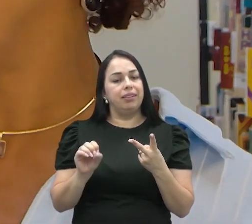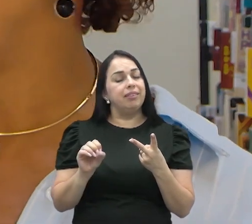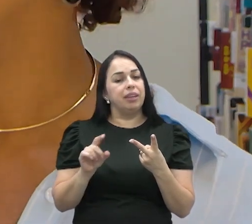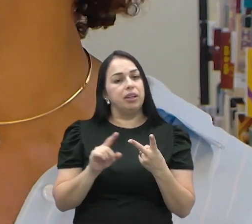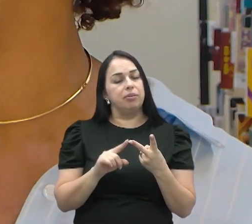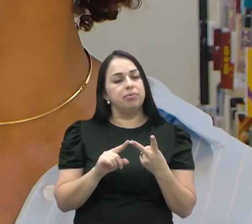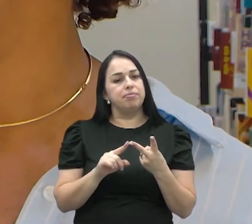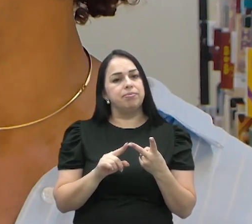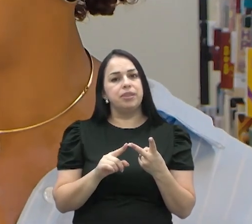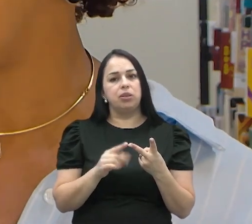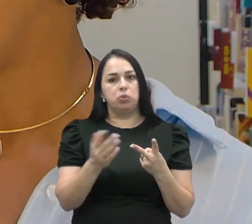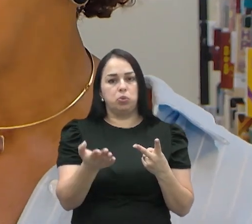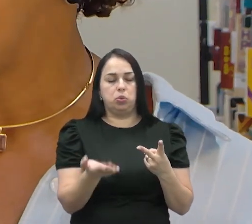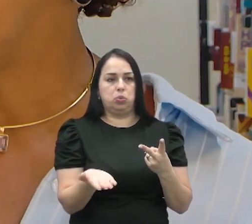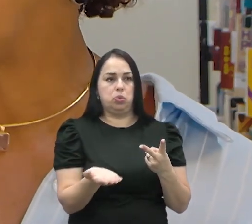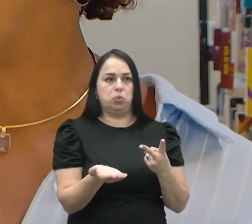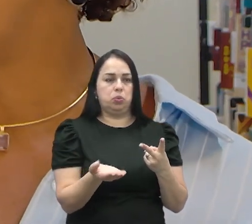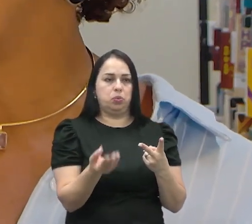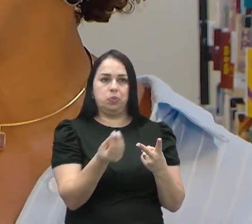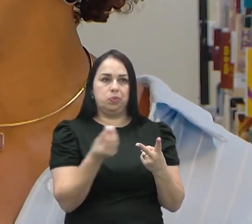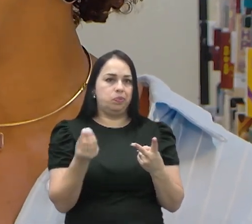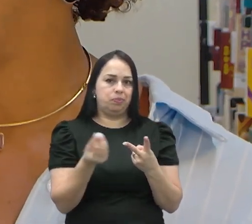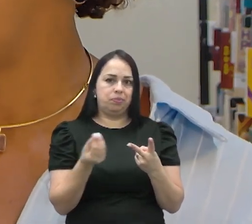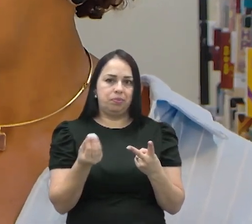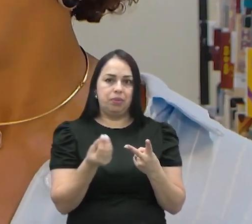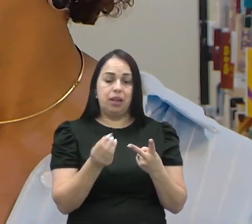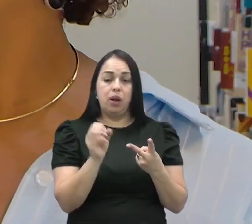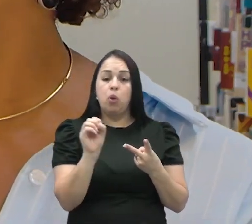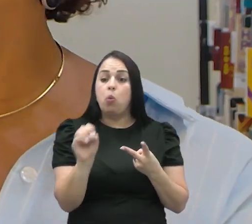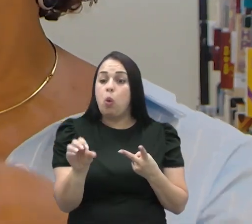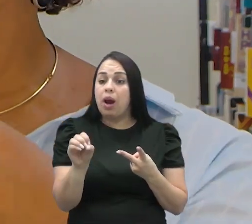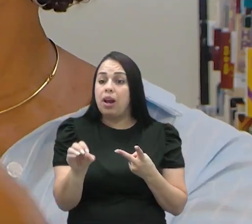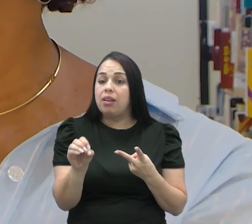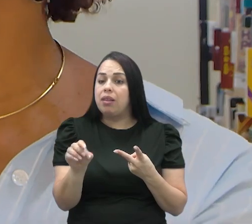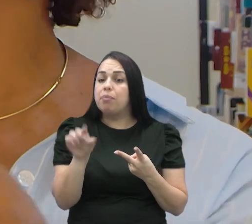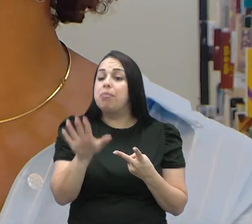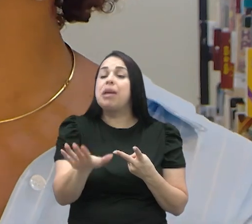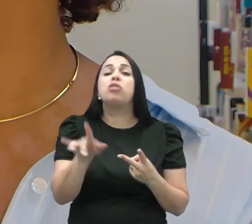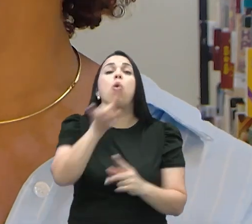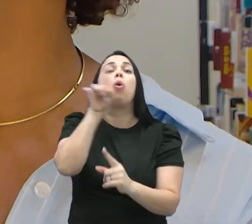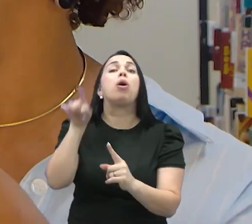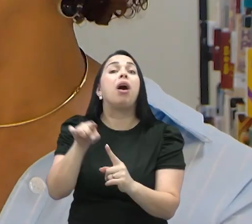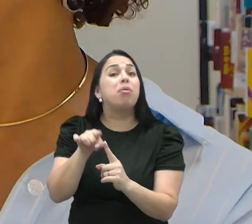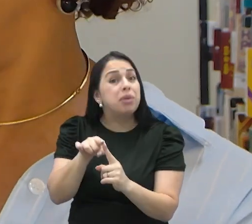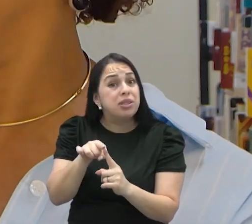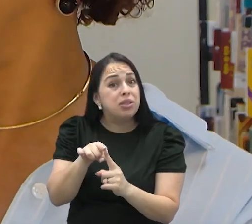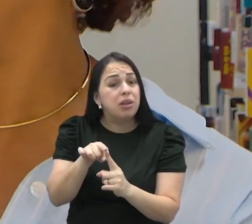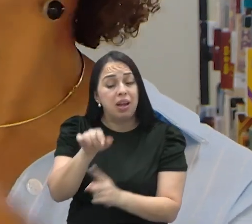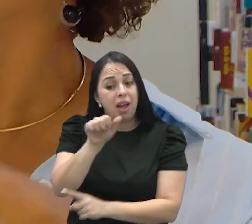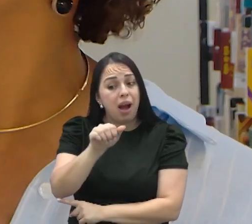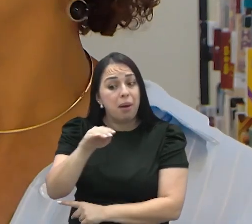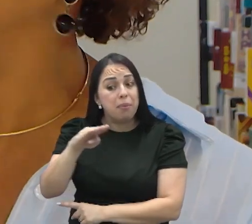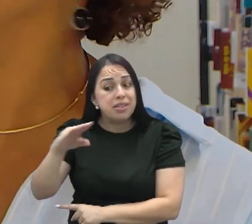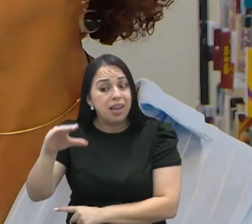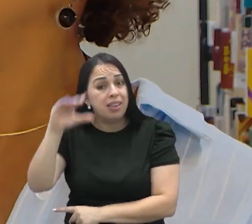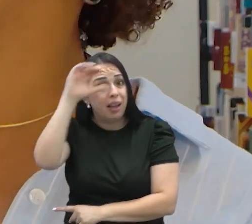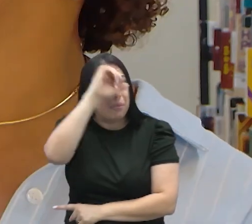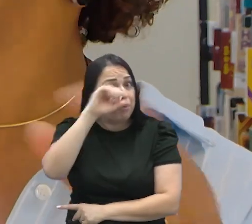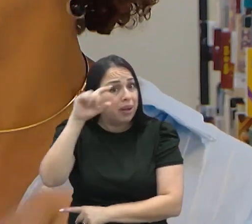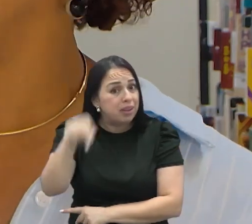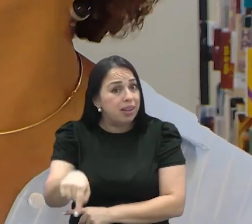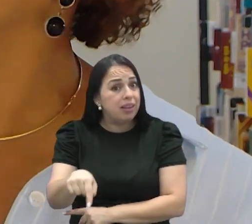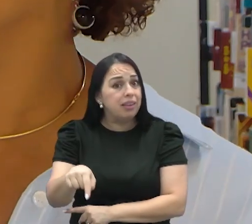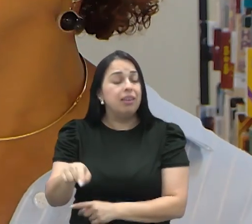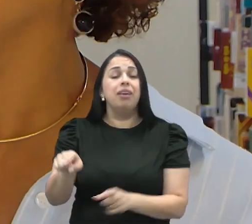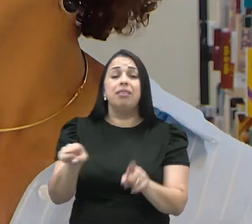premissa que eu acredito muito em educação, né? Não adianta você ter a educação. Qual é o objetivo dessa educação 1.0? É alfabetizar esse aluno